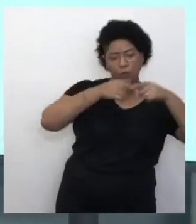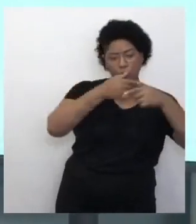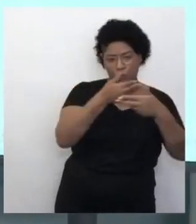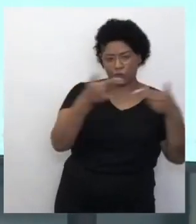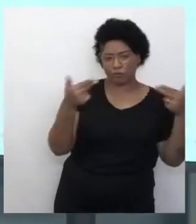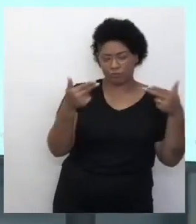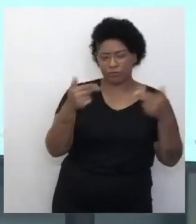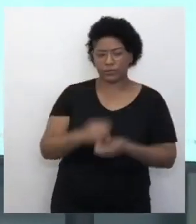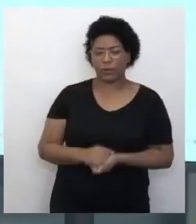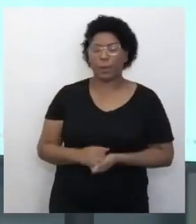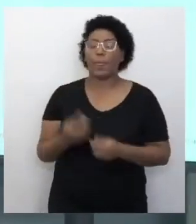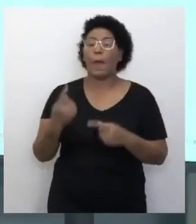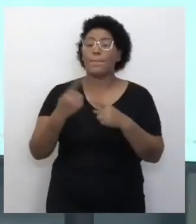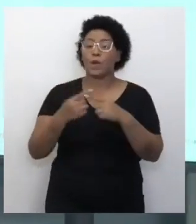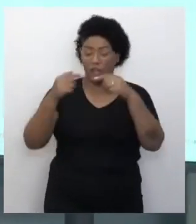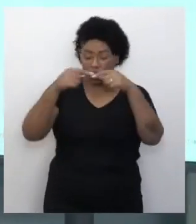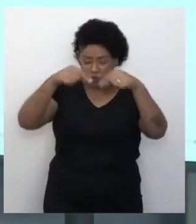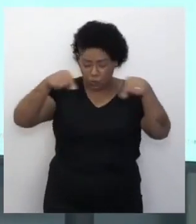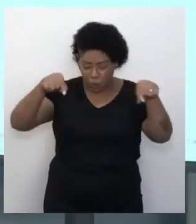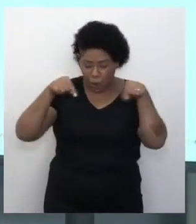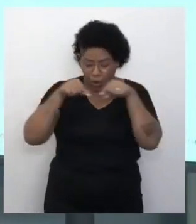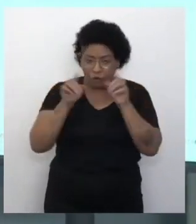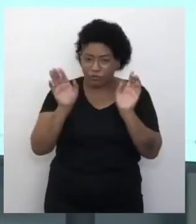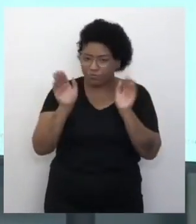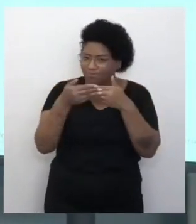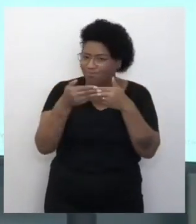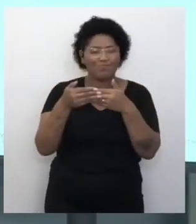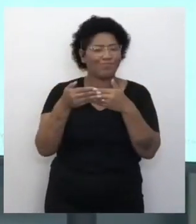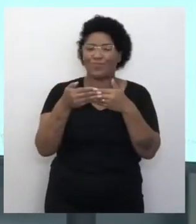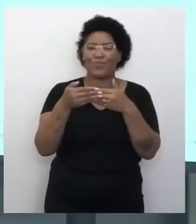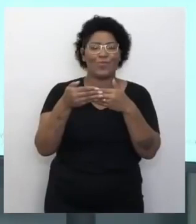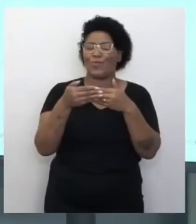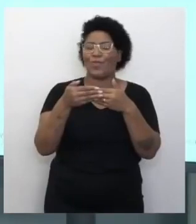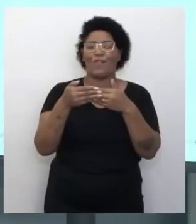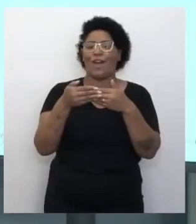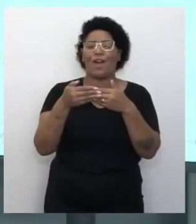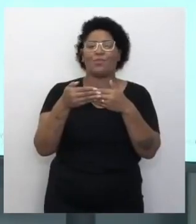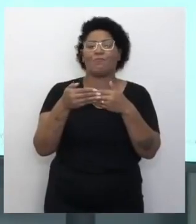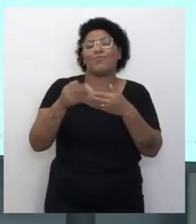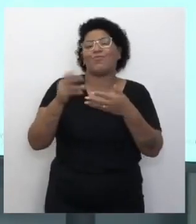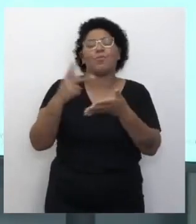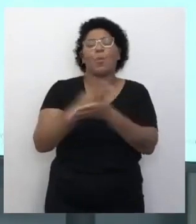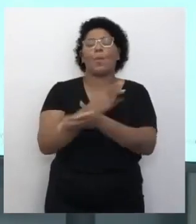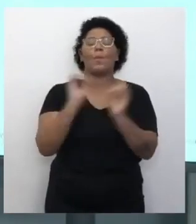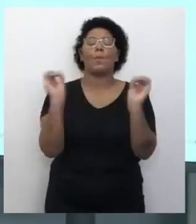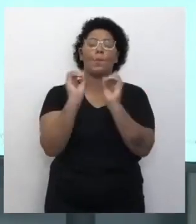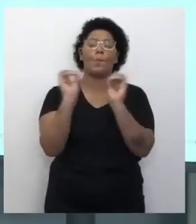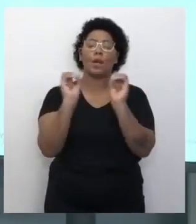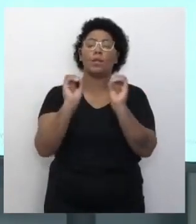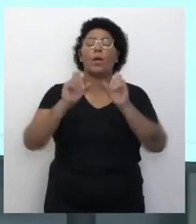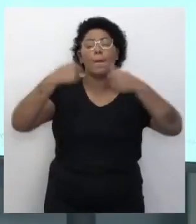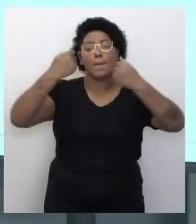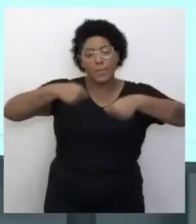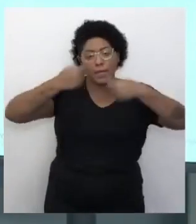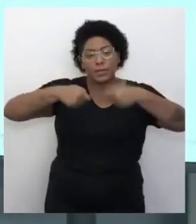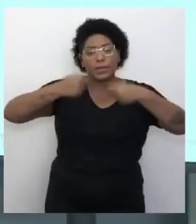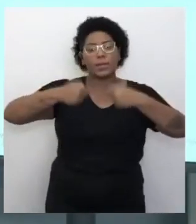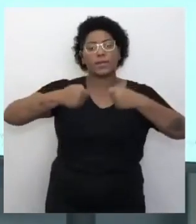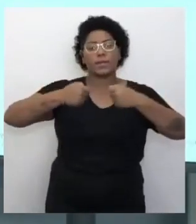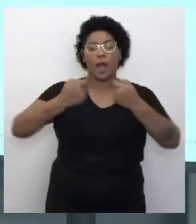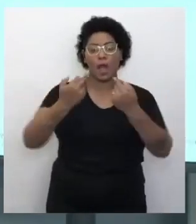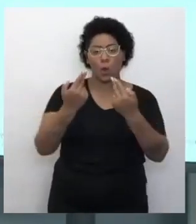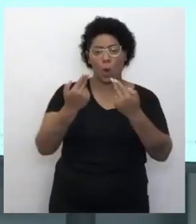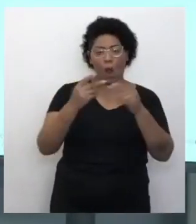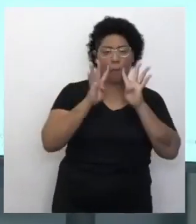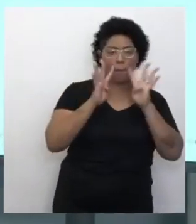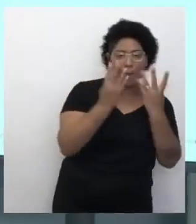ocorrer dentro de um ambiente fechado, não vai ocorrer a lei de Lavoisier, porque você precisa a mesma quantidade de massa